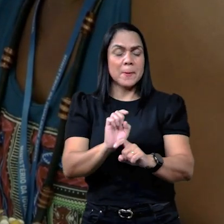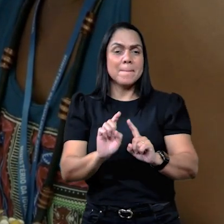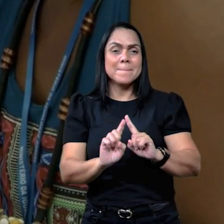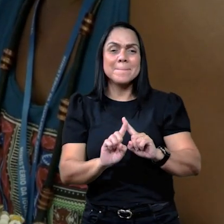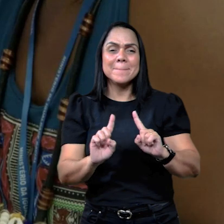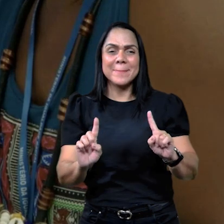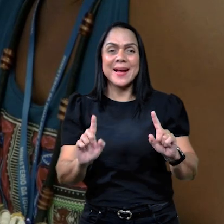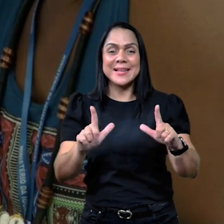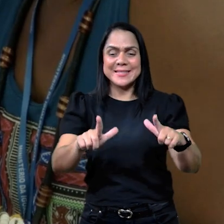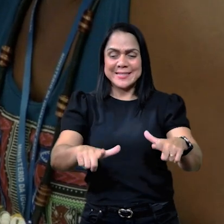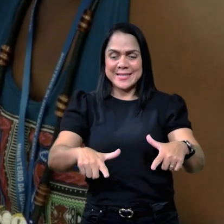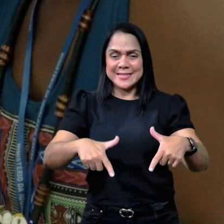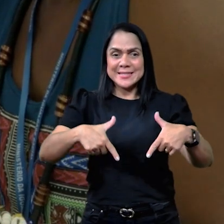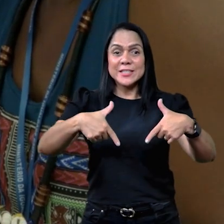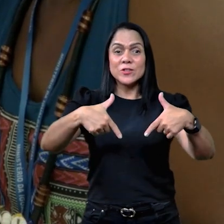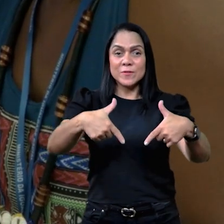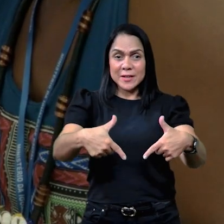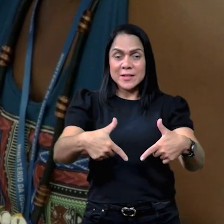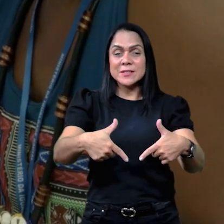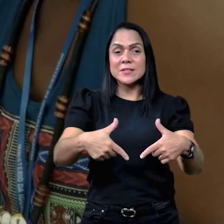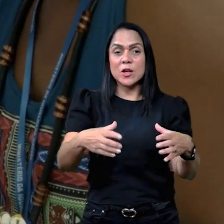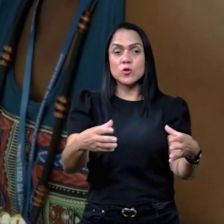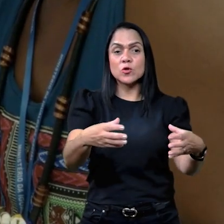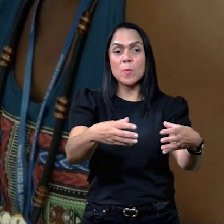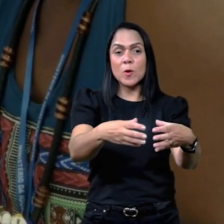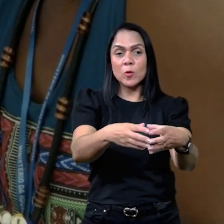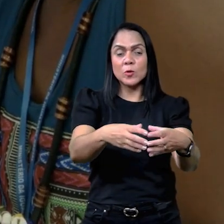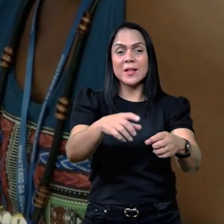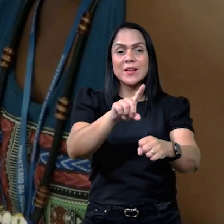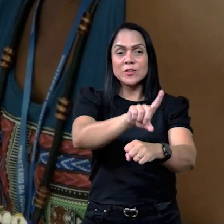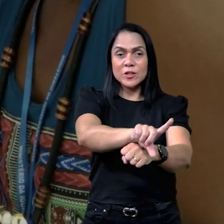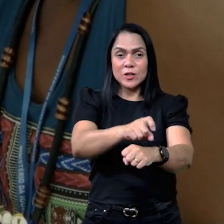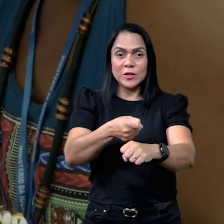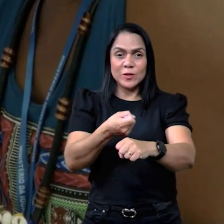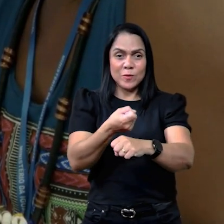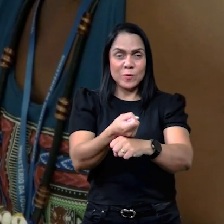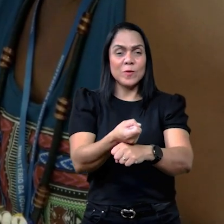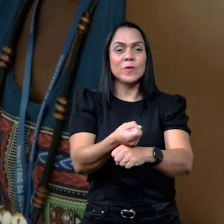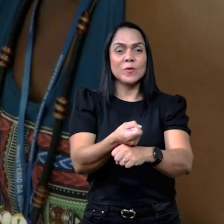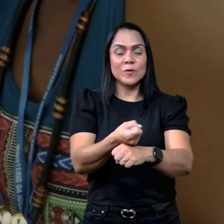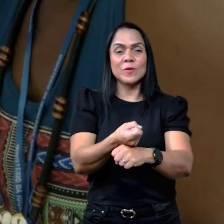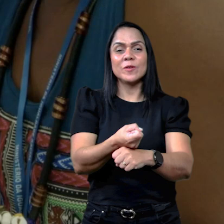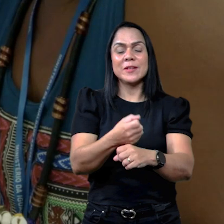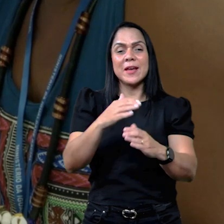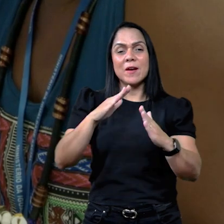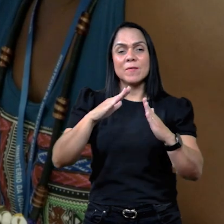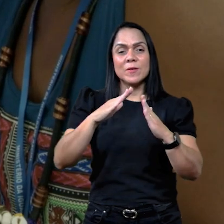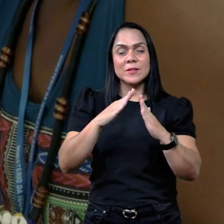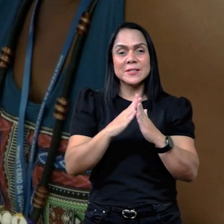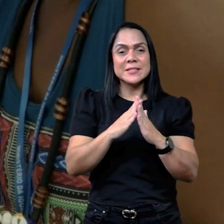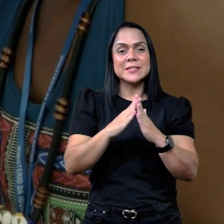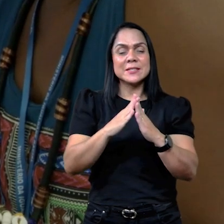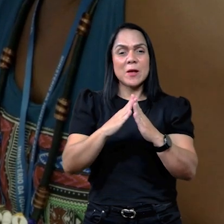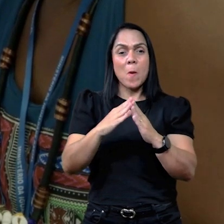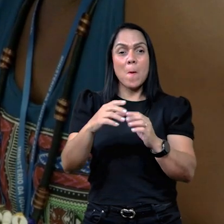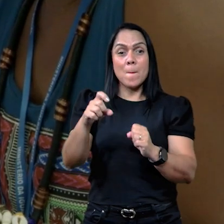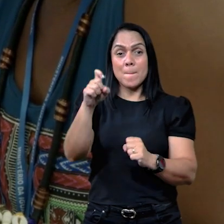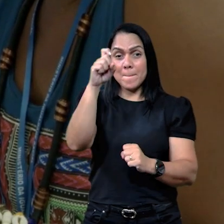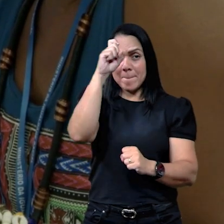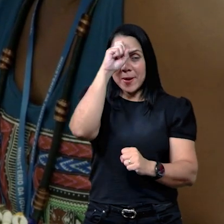a certificação de uma comunidade quilombola que a Fundação Cultural Palmares realiza